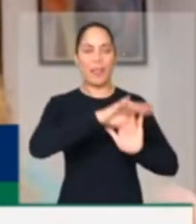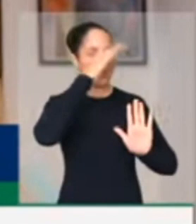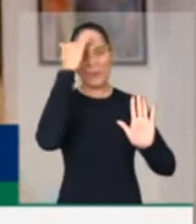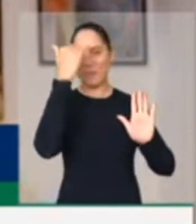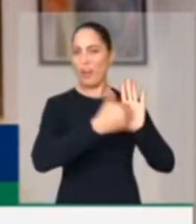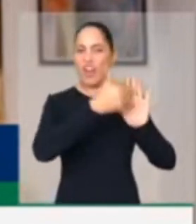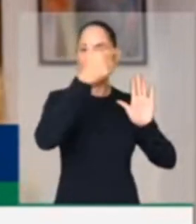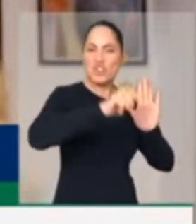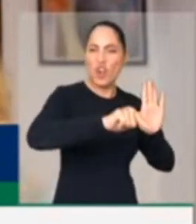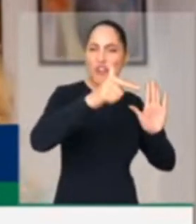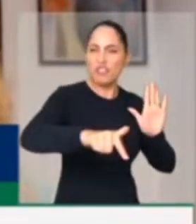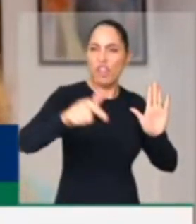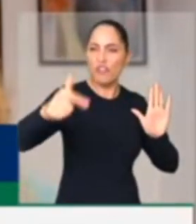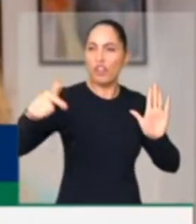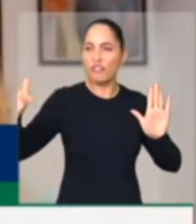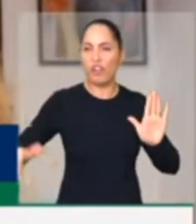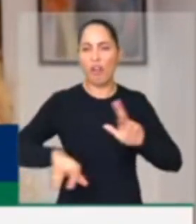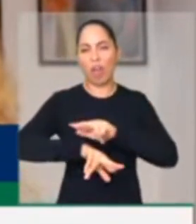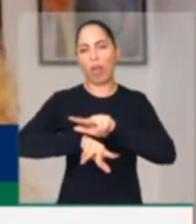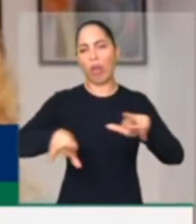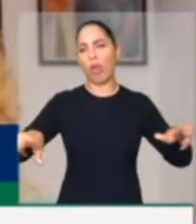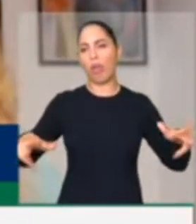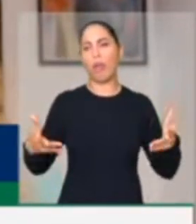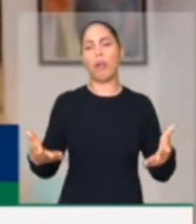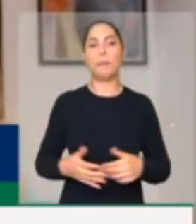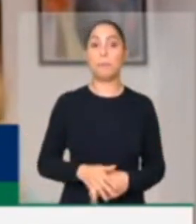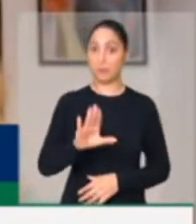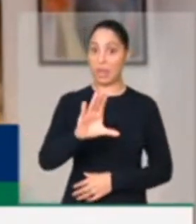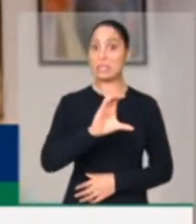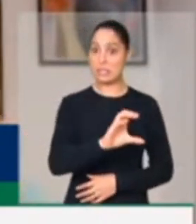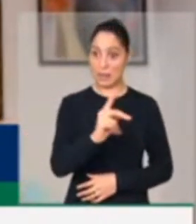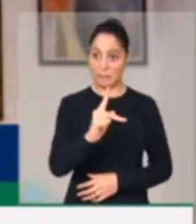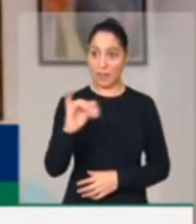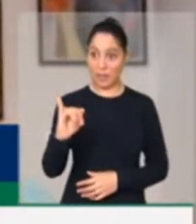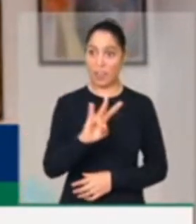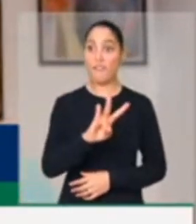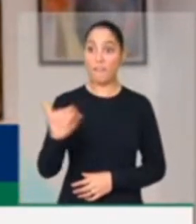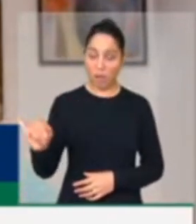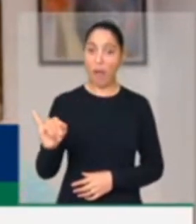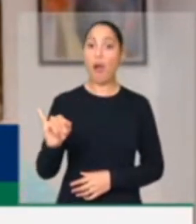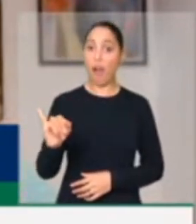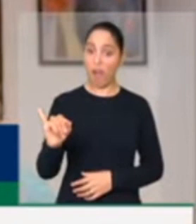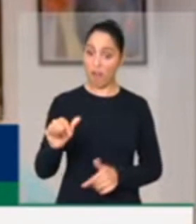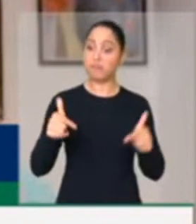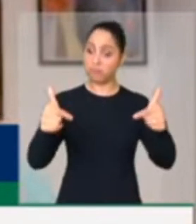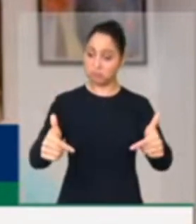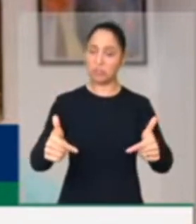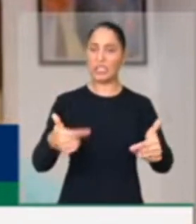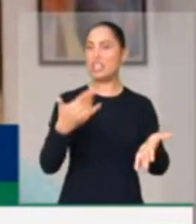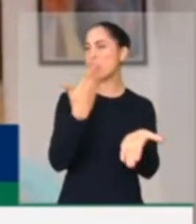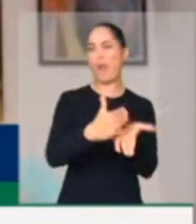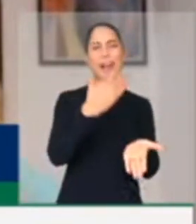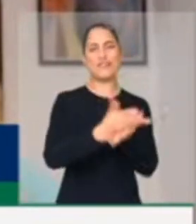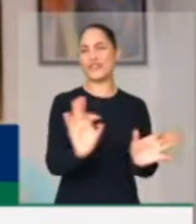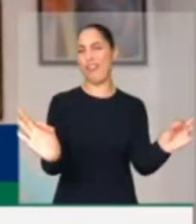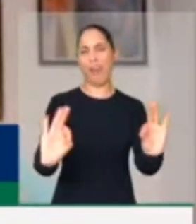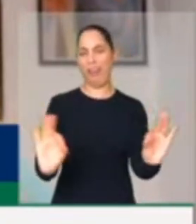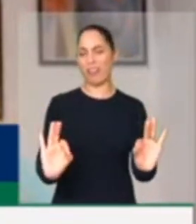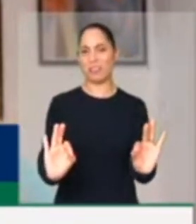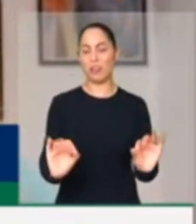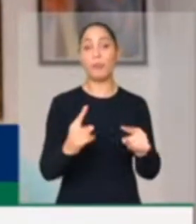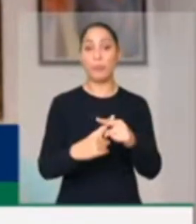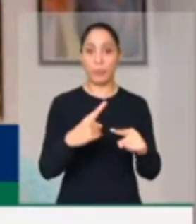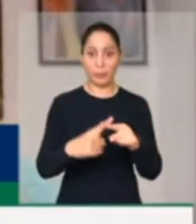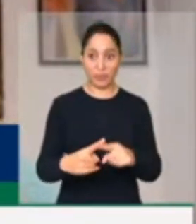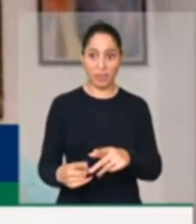CPI, corretamente determinada pelo Supremo Tribunal Federal, vai acontecer. E não adianta, porque é ilegal incluir os governadores